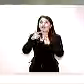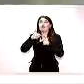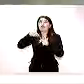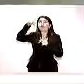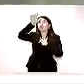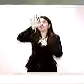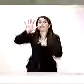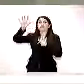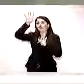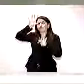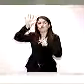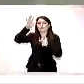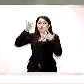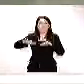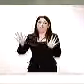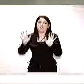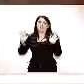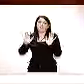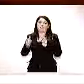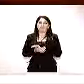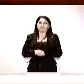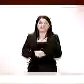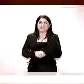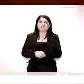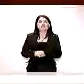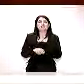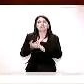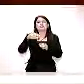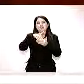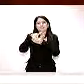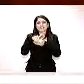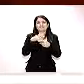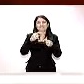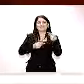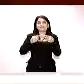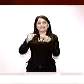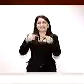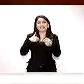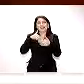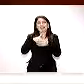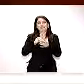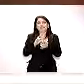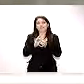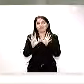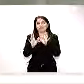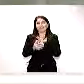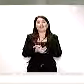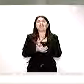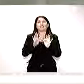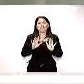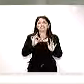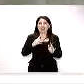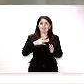esperando lá no outro mundo voto que está em discussão em votação aprovado já baa os